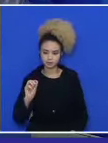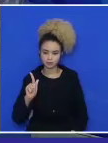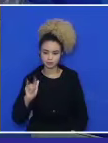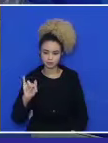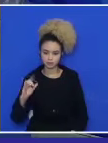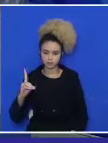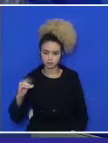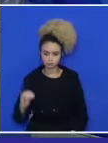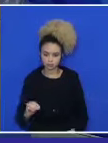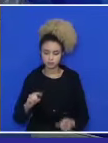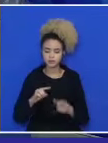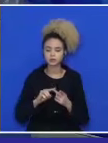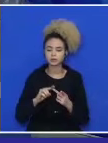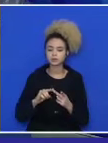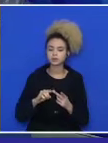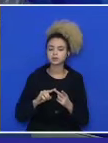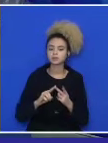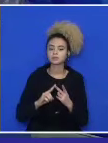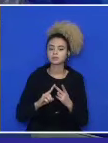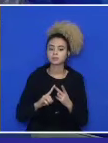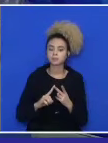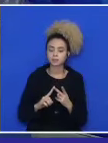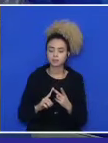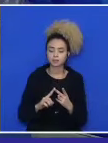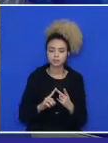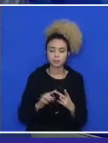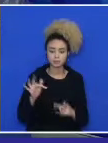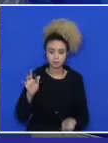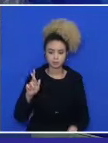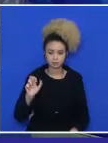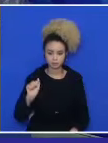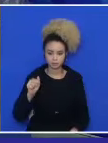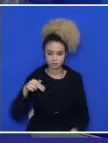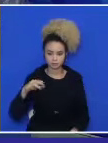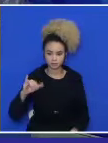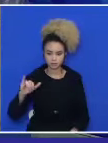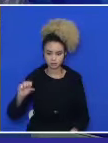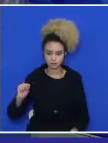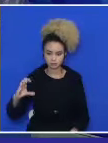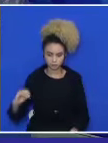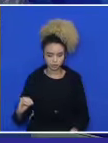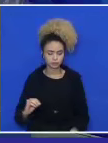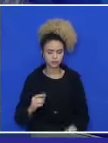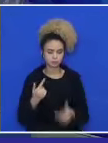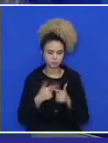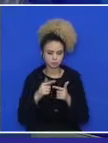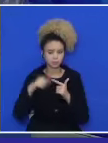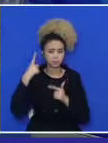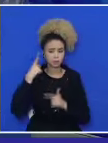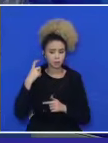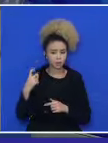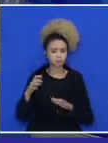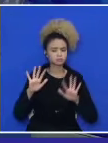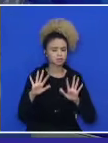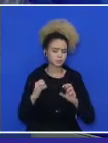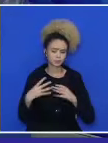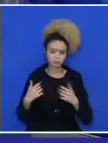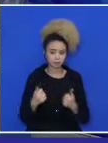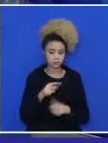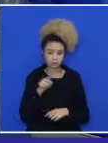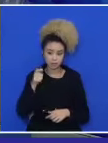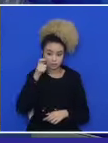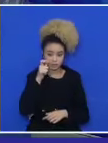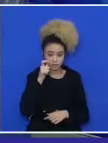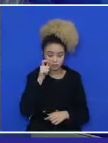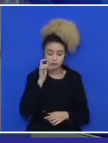Silva. Um probleminha de áudio, mas tudo bem, você acompanhando a nossa transmissão ao vivo pelos perfis da Caixa e da Rede